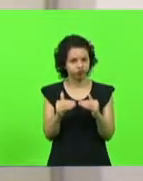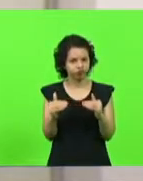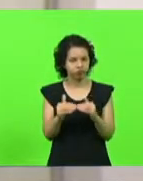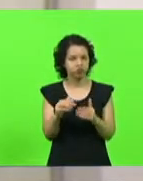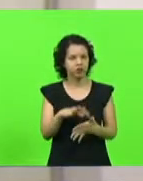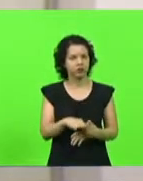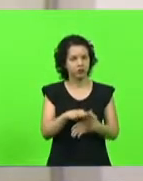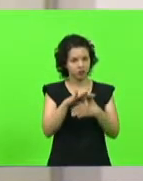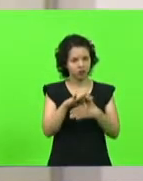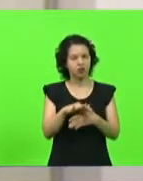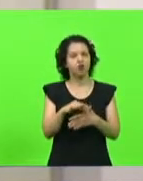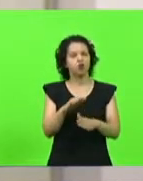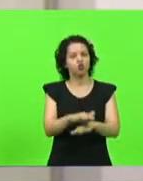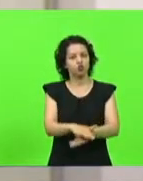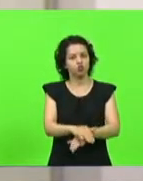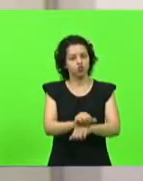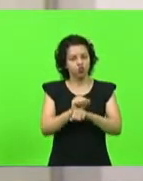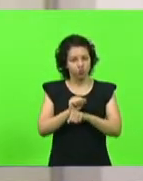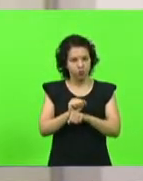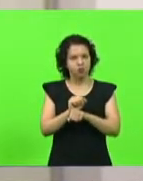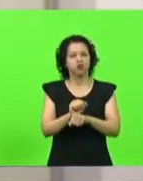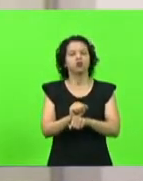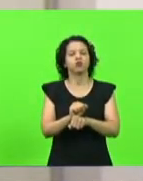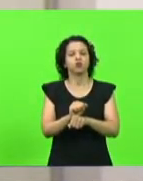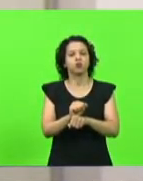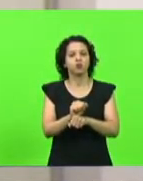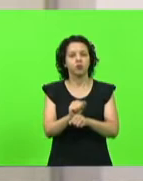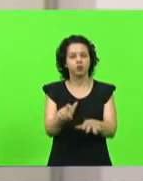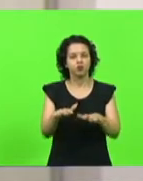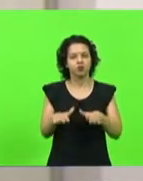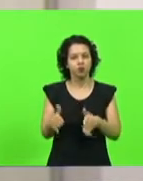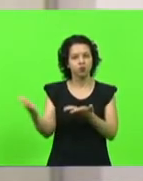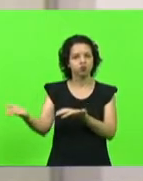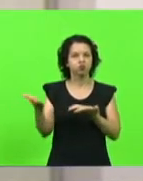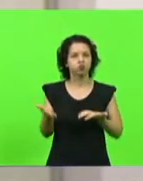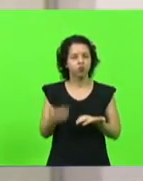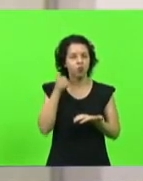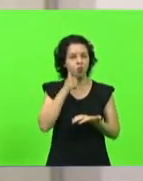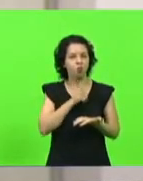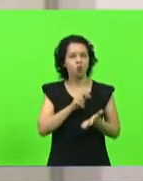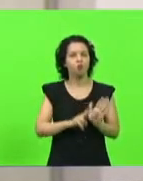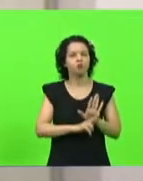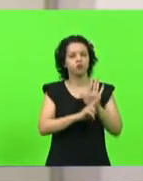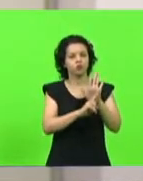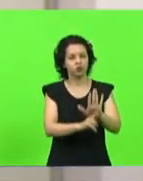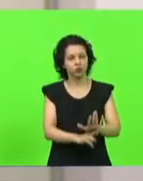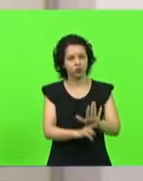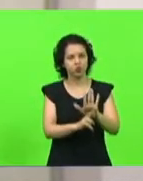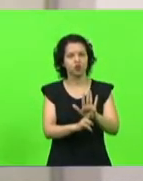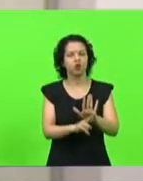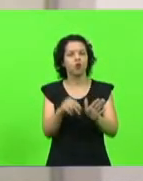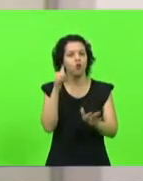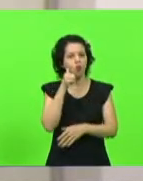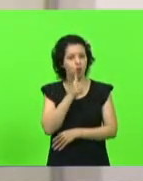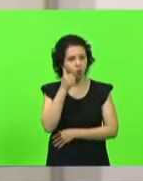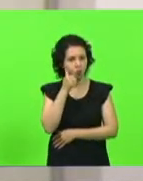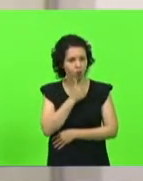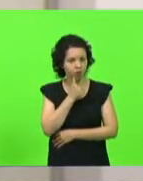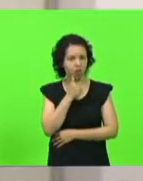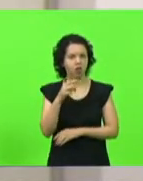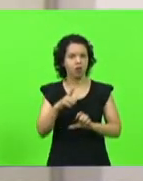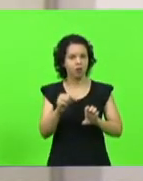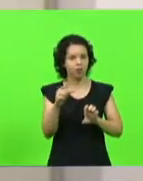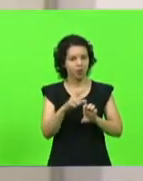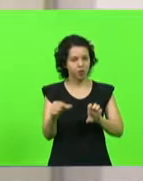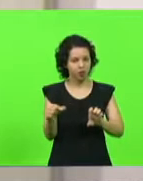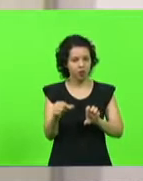suspendeu a sessão, a fim de que a senhora, representante do Coletivo de Mulheres Empreendedoras, jornalista e escritora Ana Lavratti, fizesse